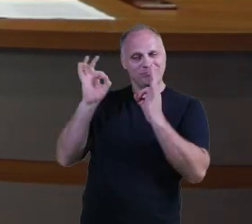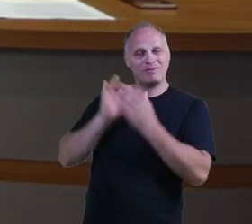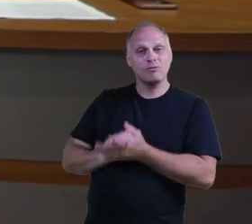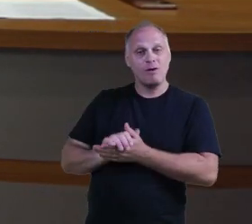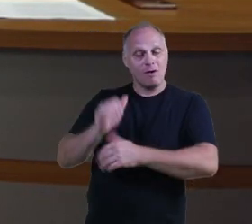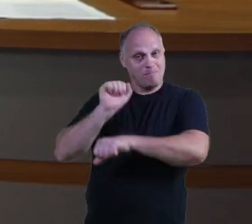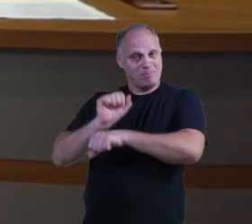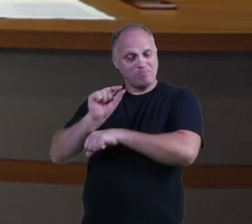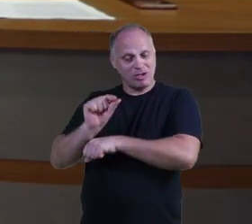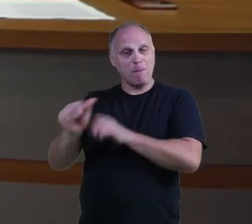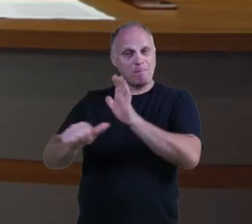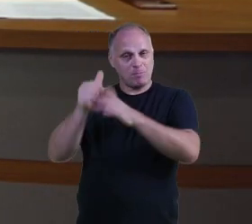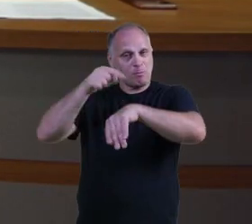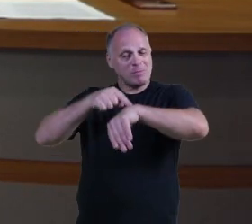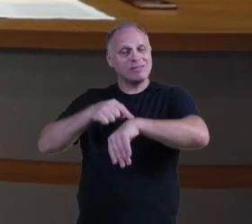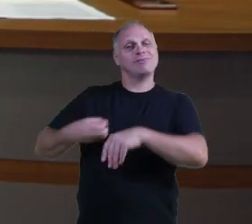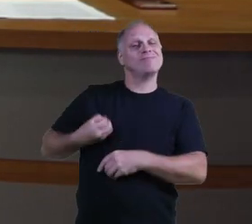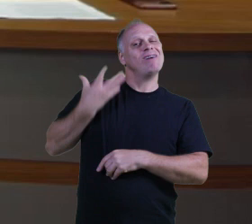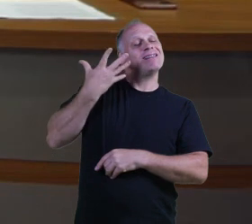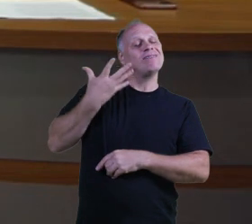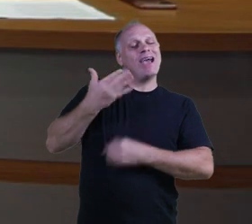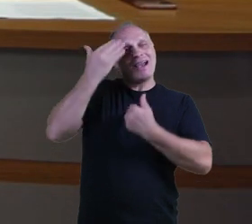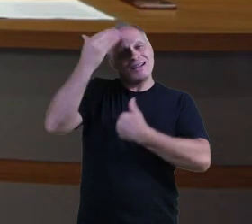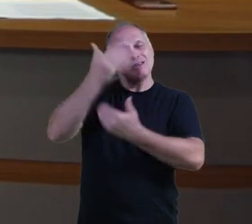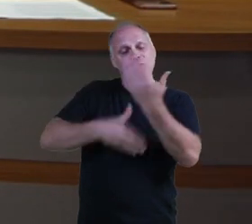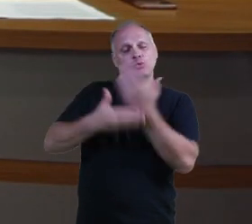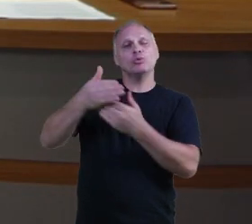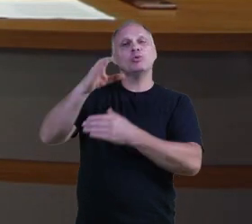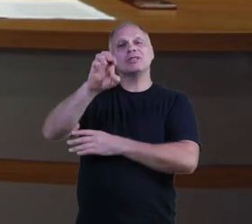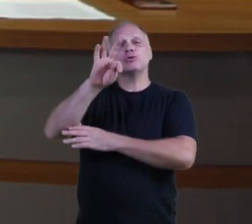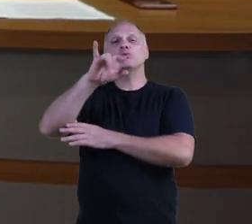Cara, o que me realiza é eu